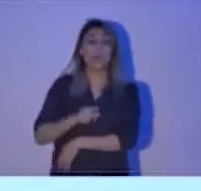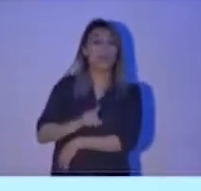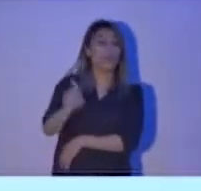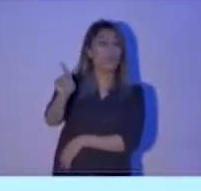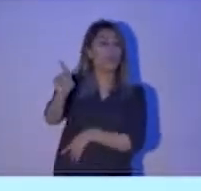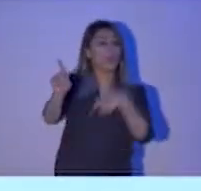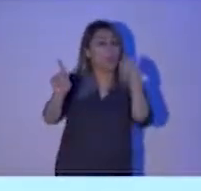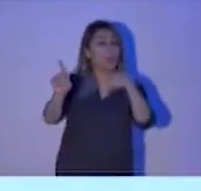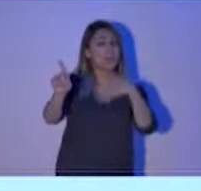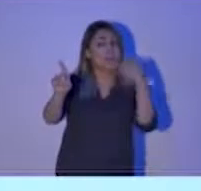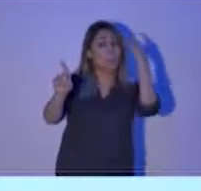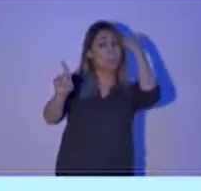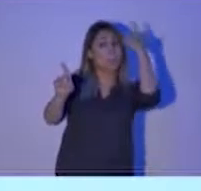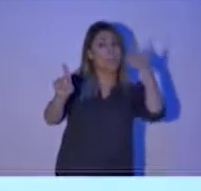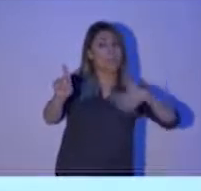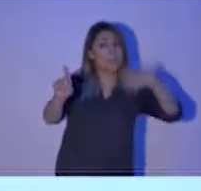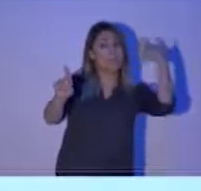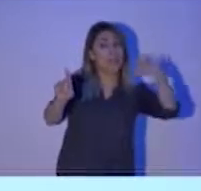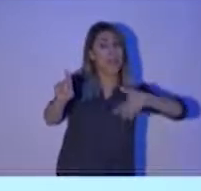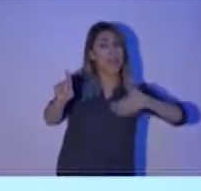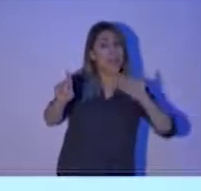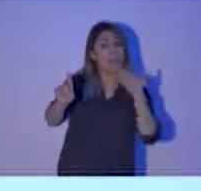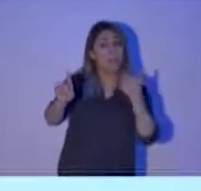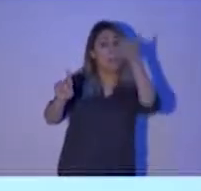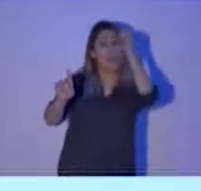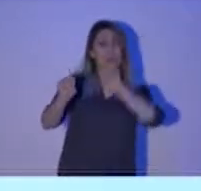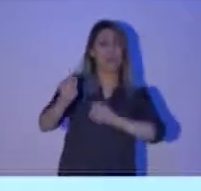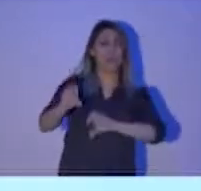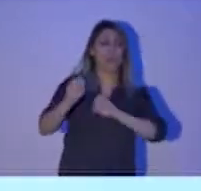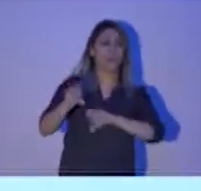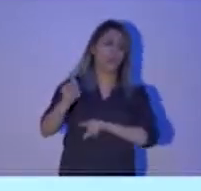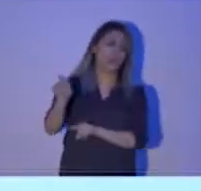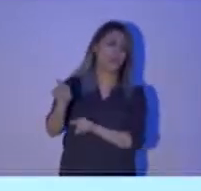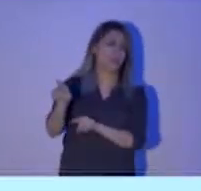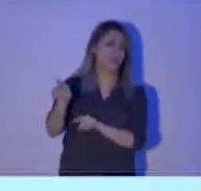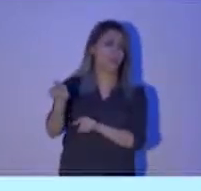da educação básica. E eu acredito que